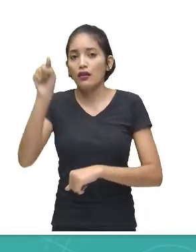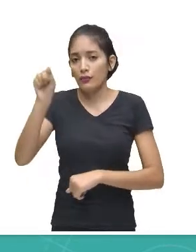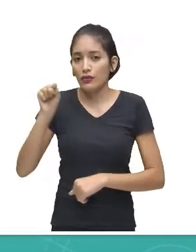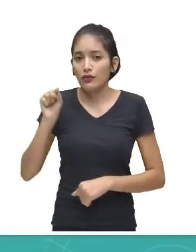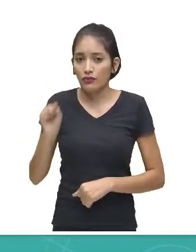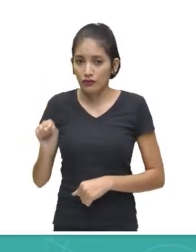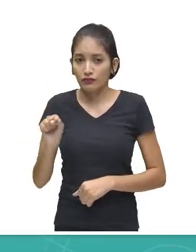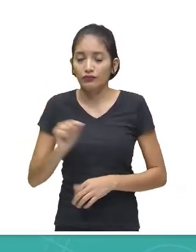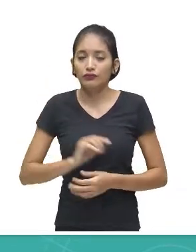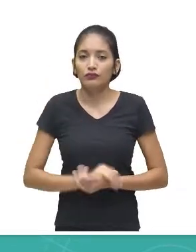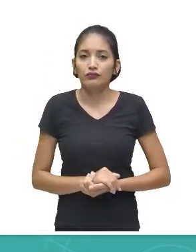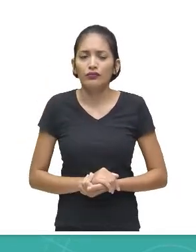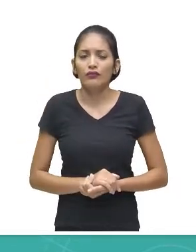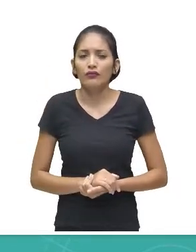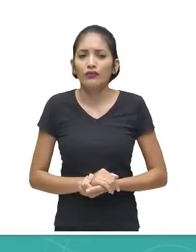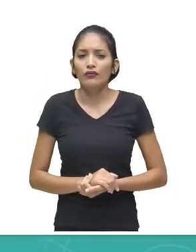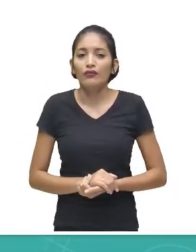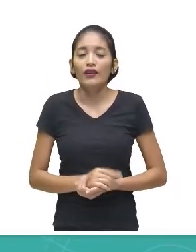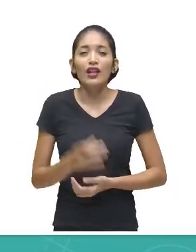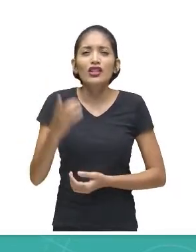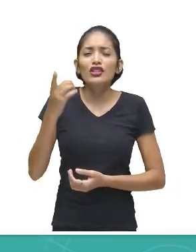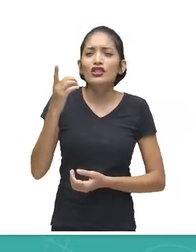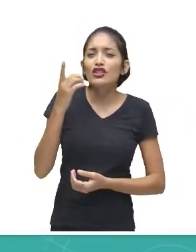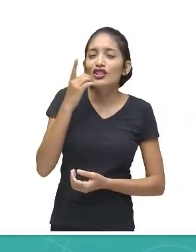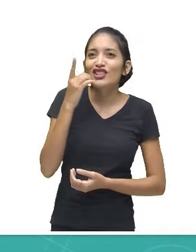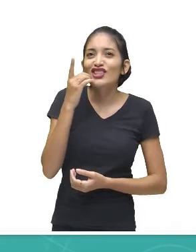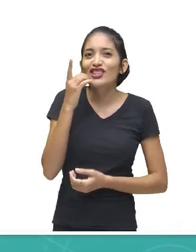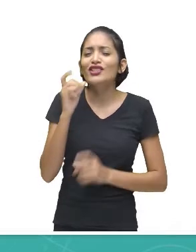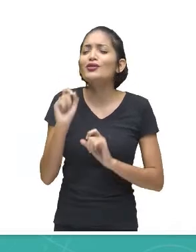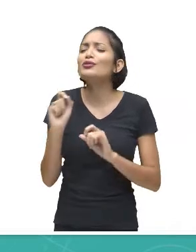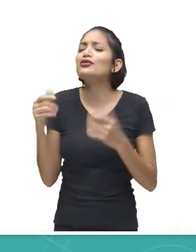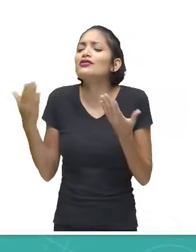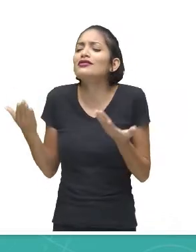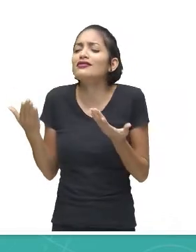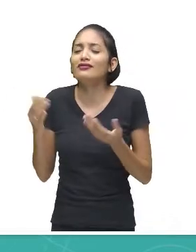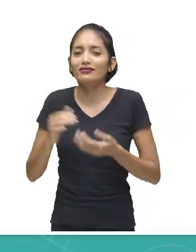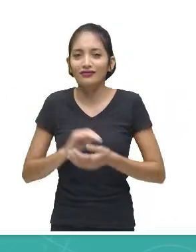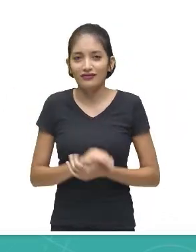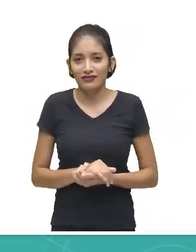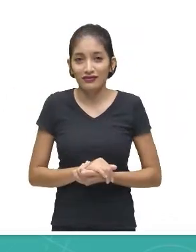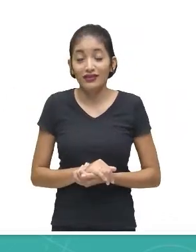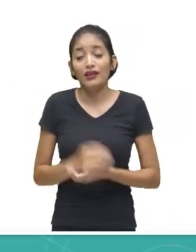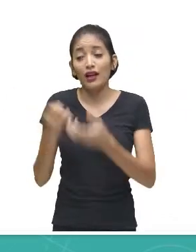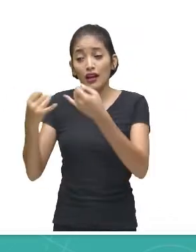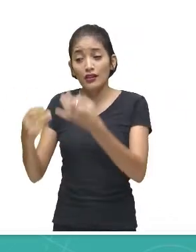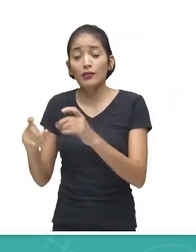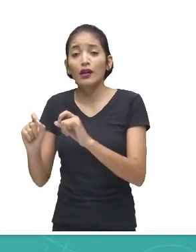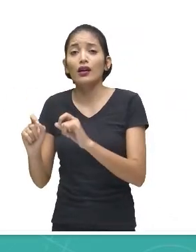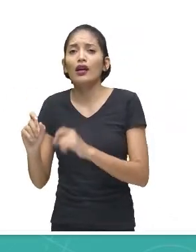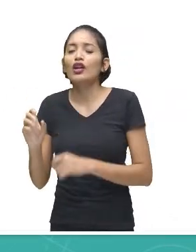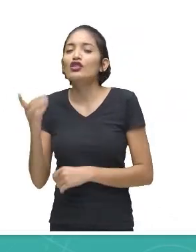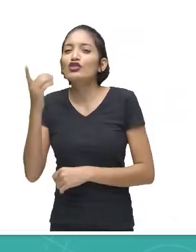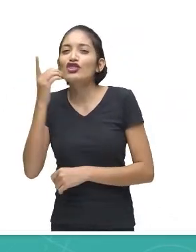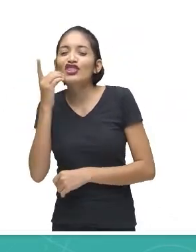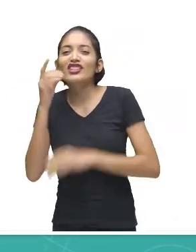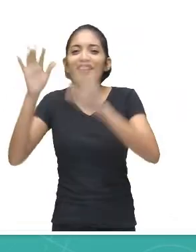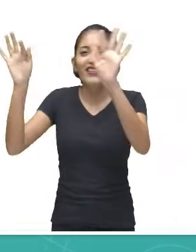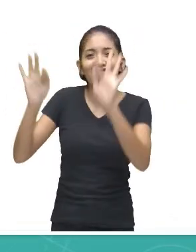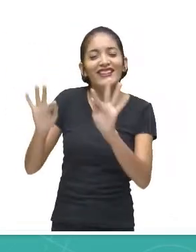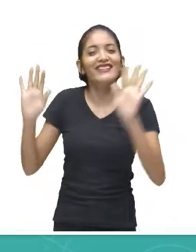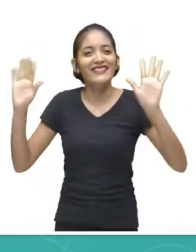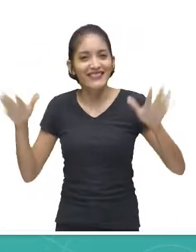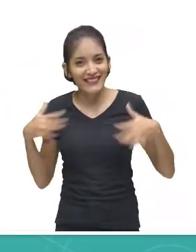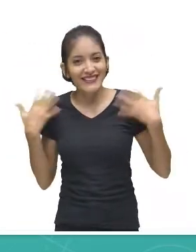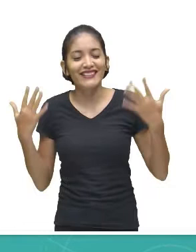exclamação, né? Que dia, que isso? Então, aí ele está dizendo, né? Que dia feliz, um dia